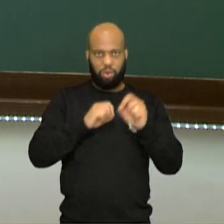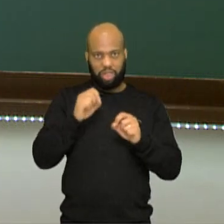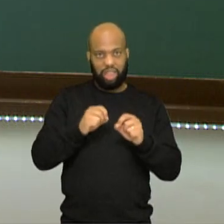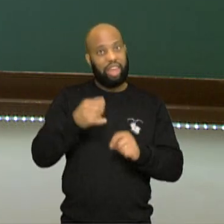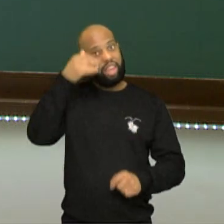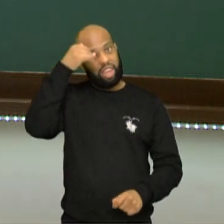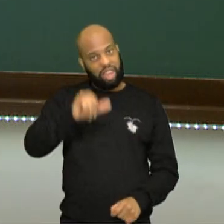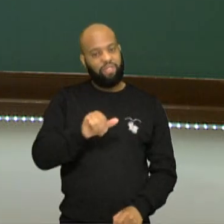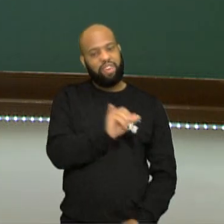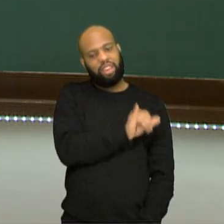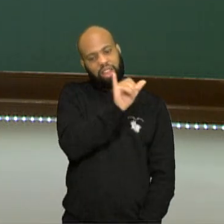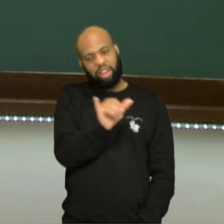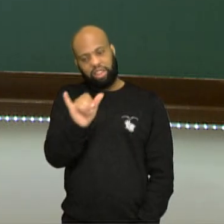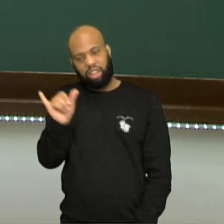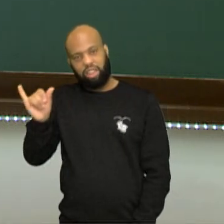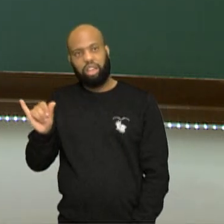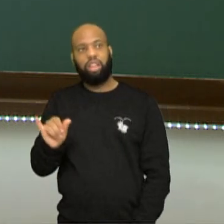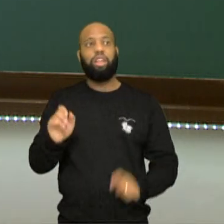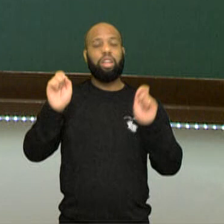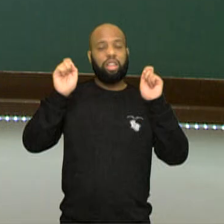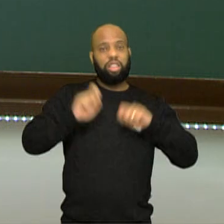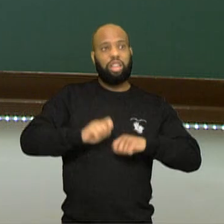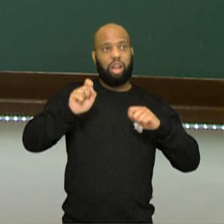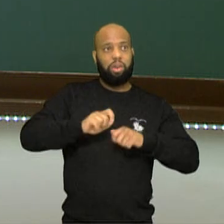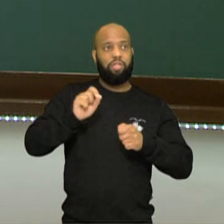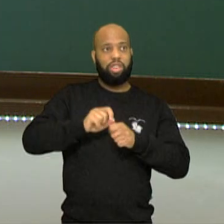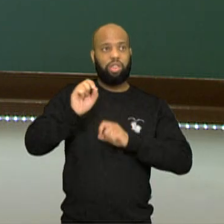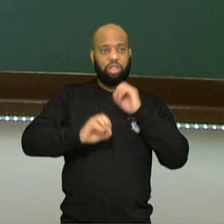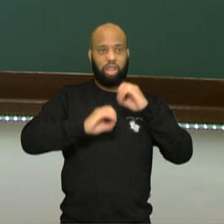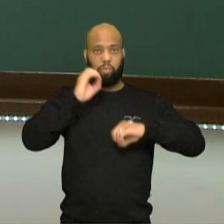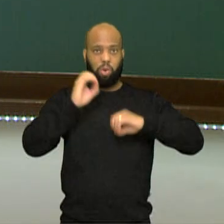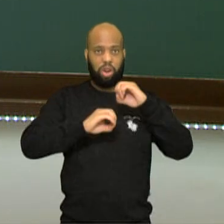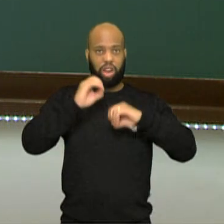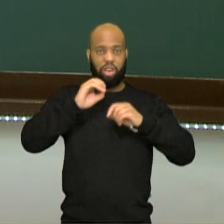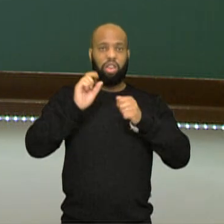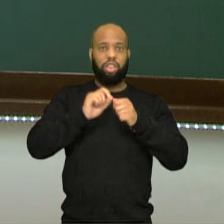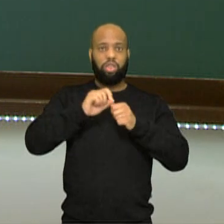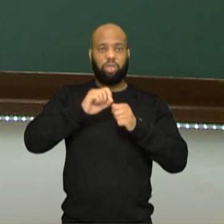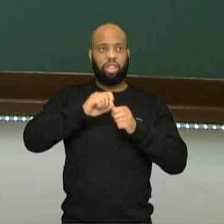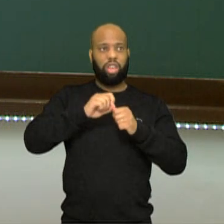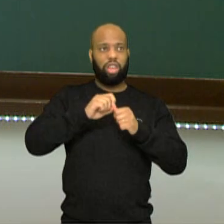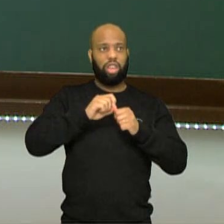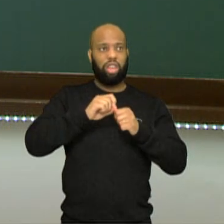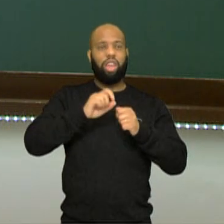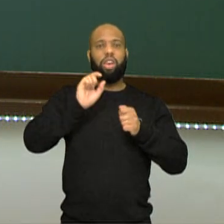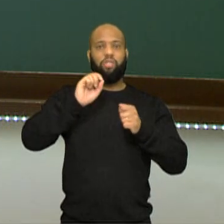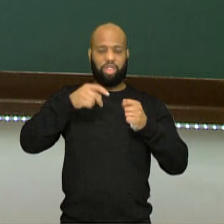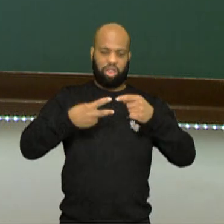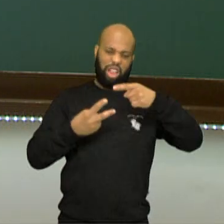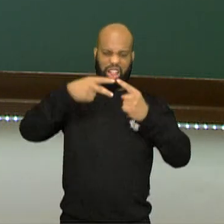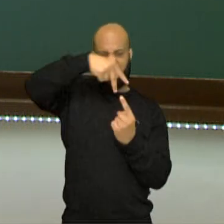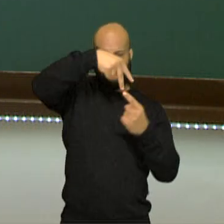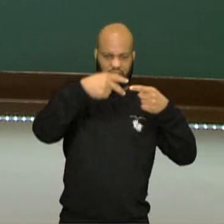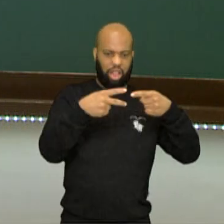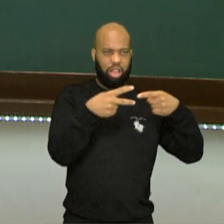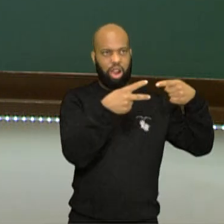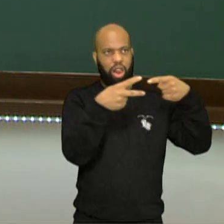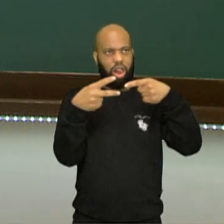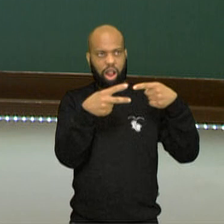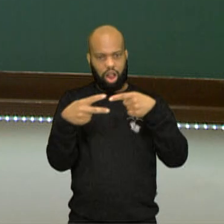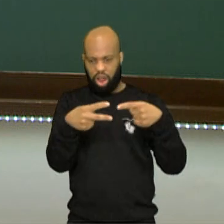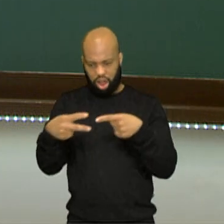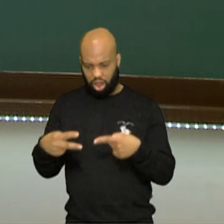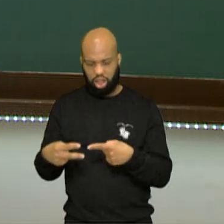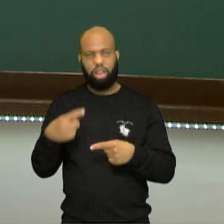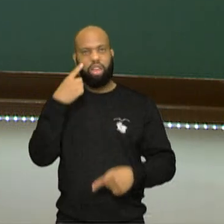né? Você pode fazer essas moléculas rotacionarem e alinharem seus dipolos elétricos. Então, se eu